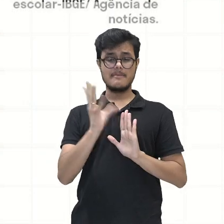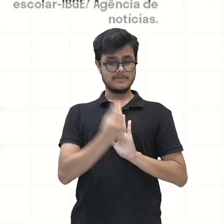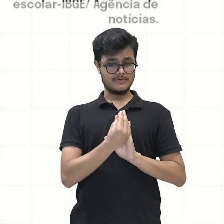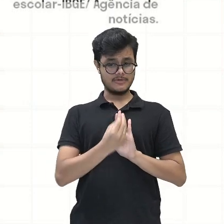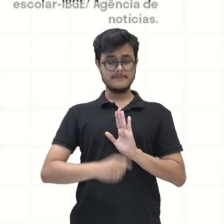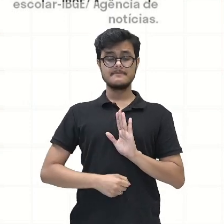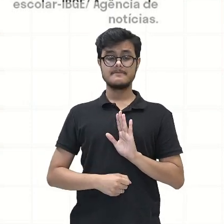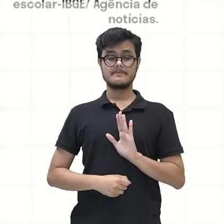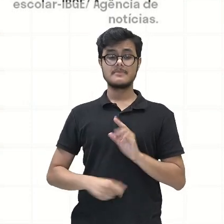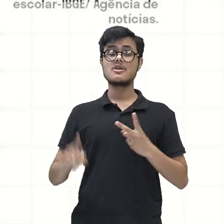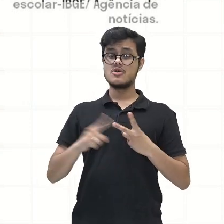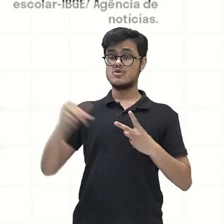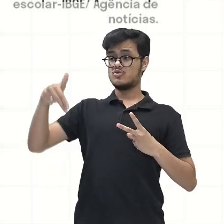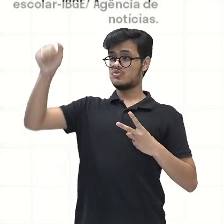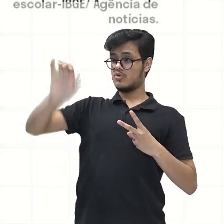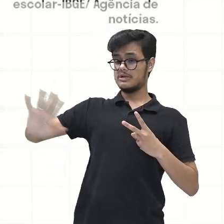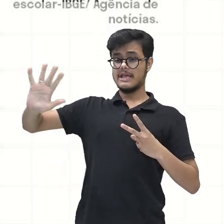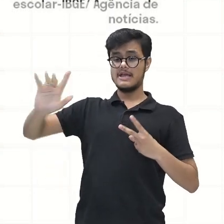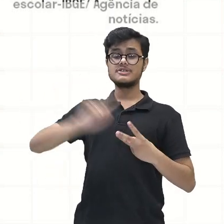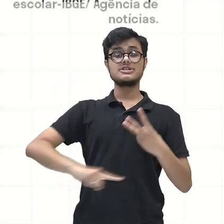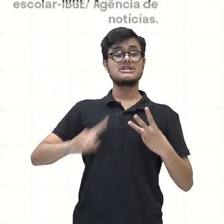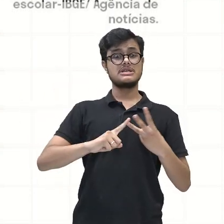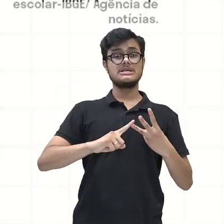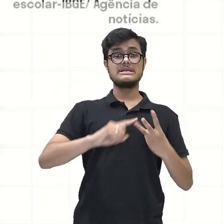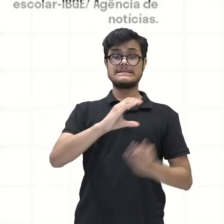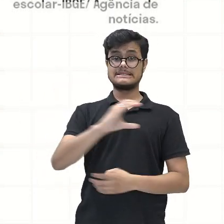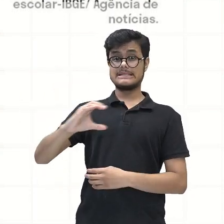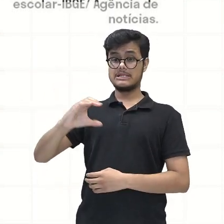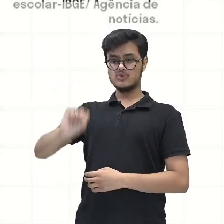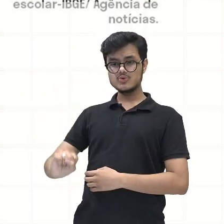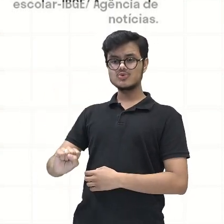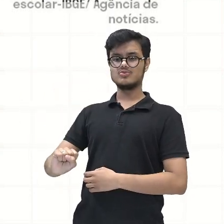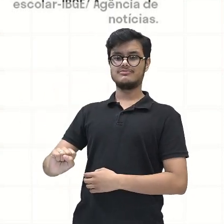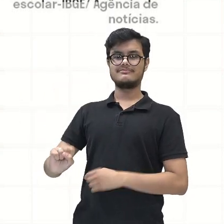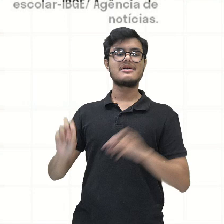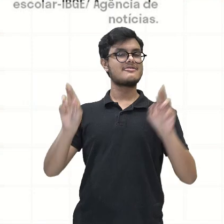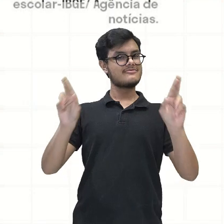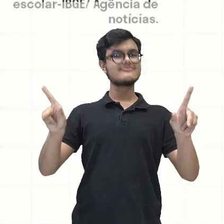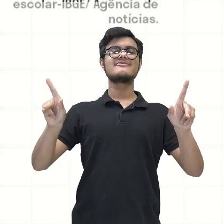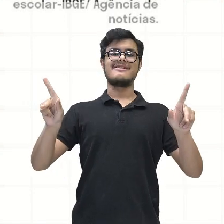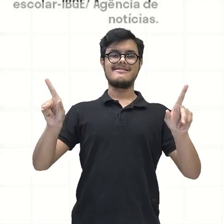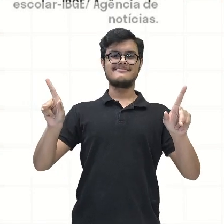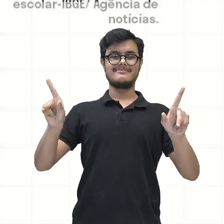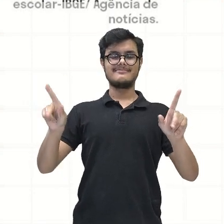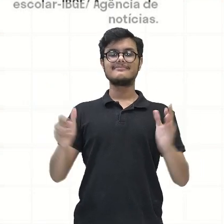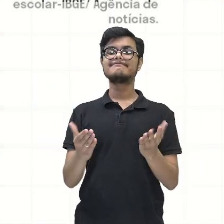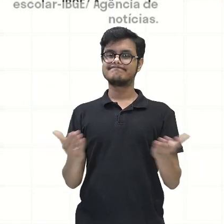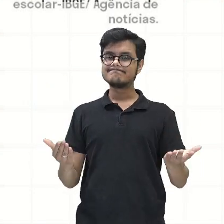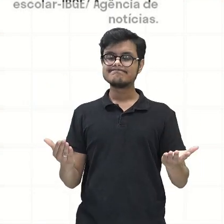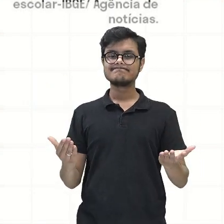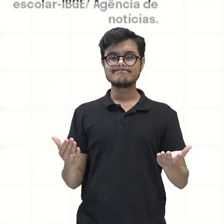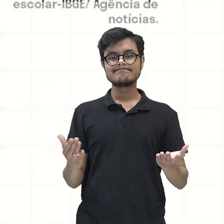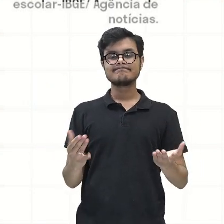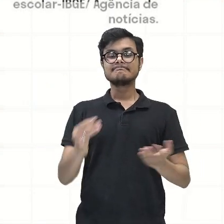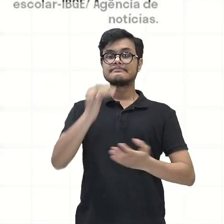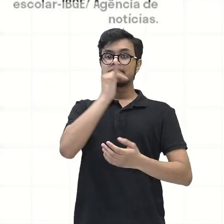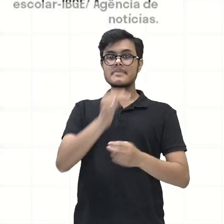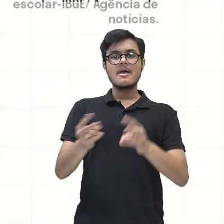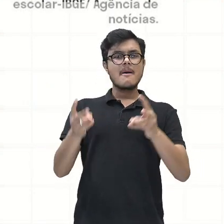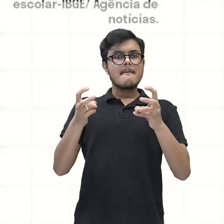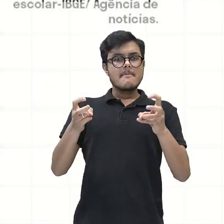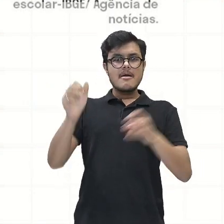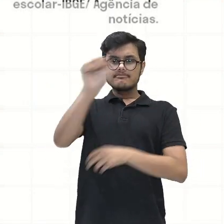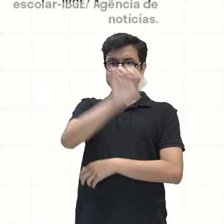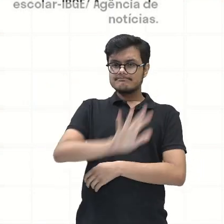Amazônia, Nordeste e Centro-Sul, então já é bem diferente. Então, quando vocês observarem um